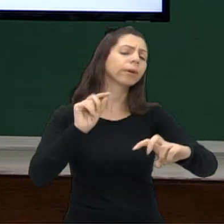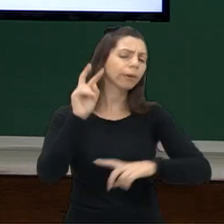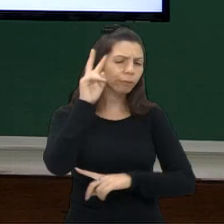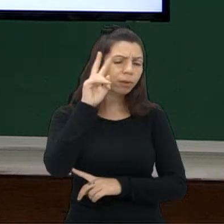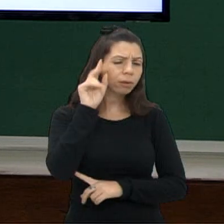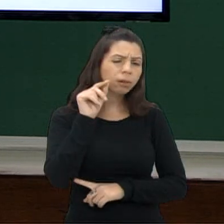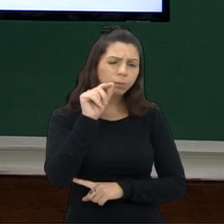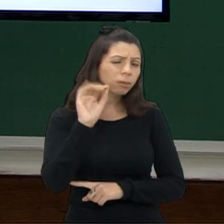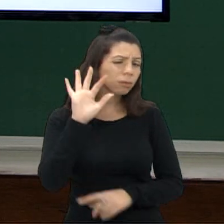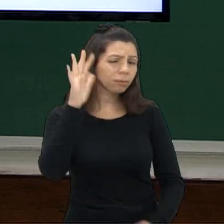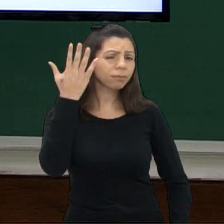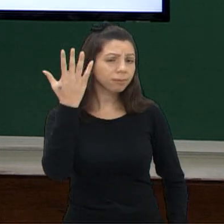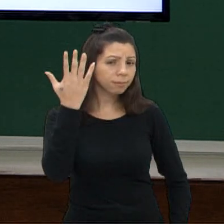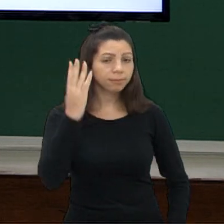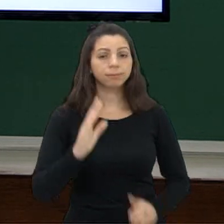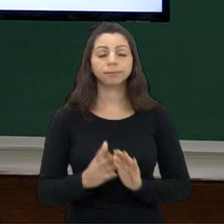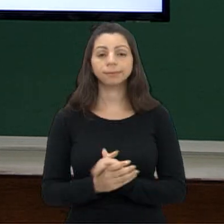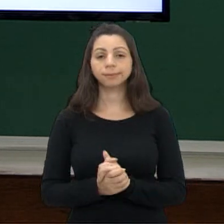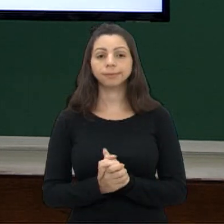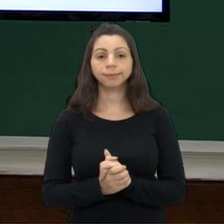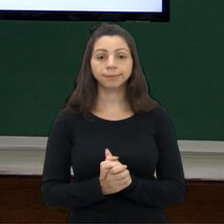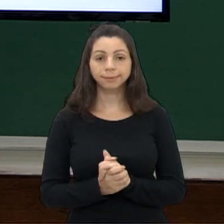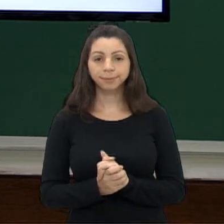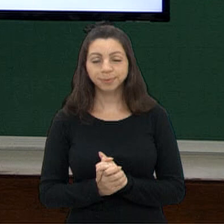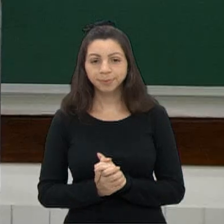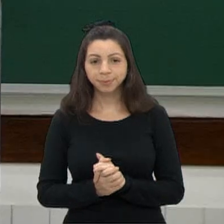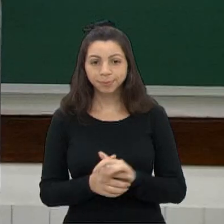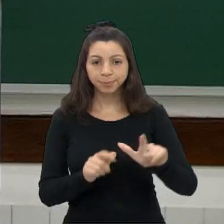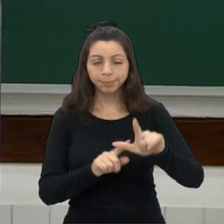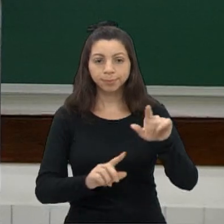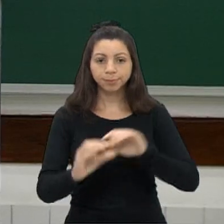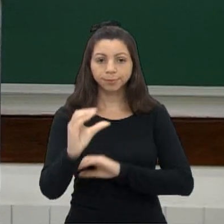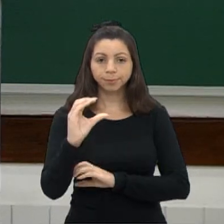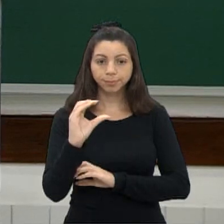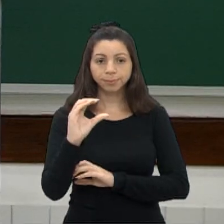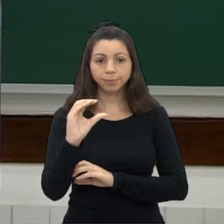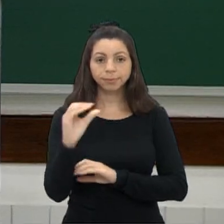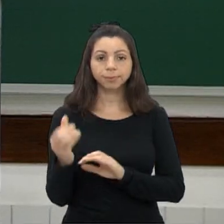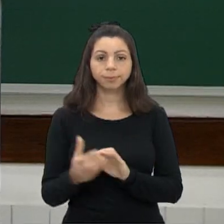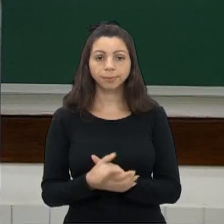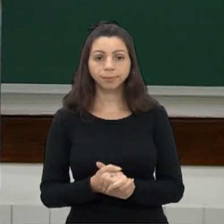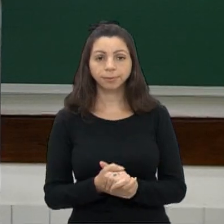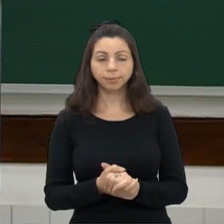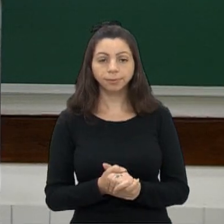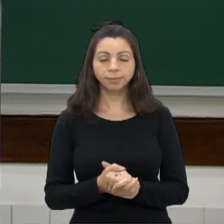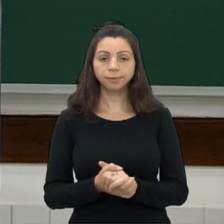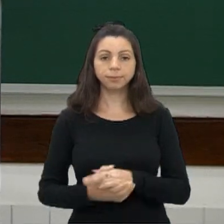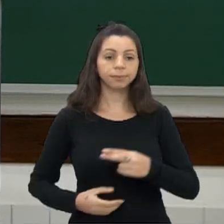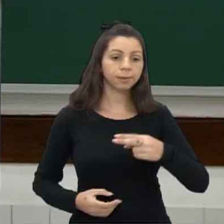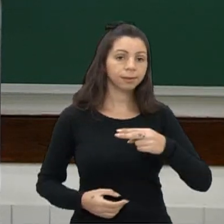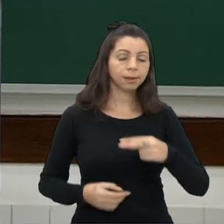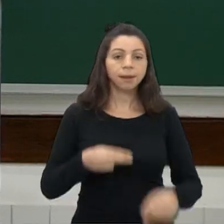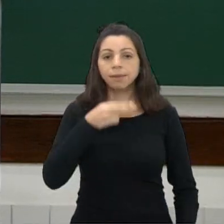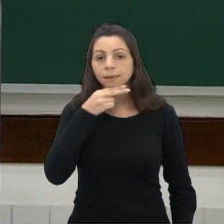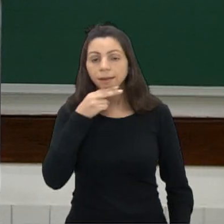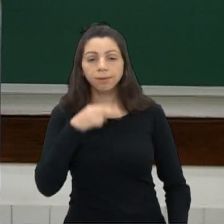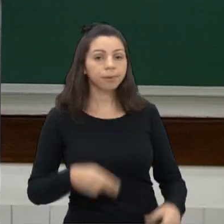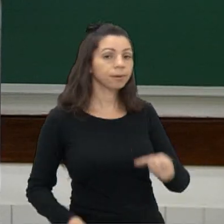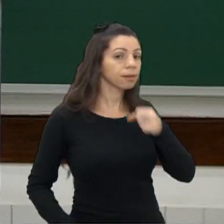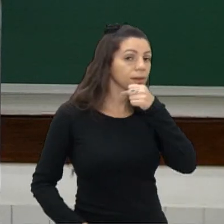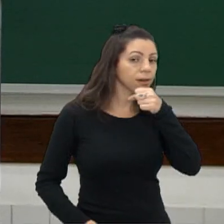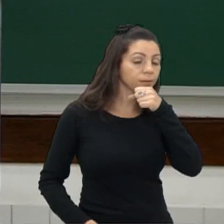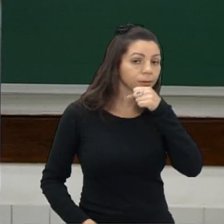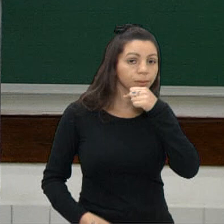essa que aconteceu? Letra C. Na letra C, neto e avô têm opiniões iguais